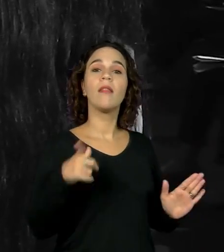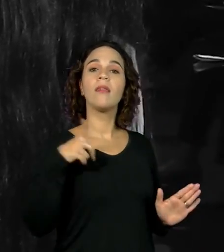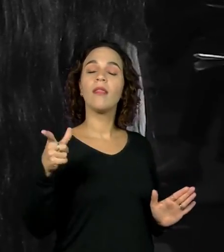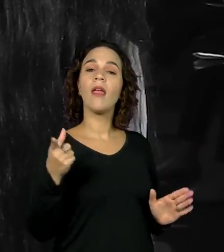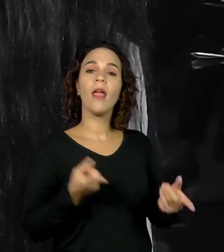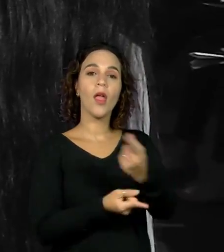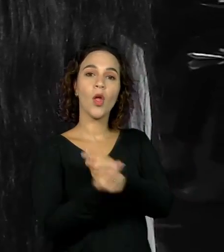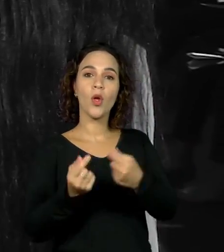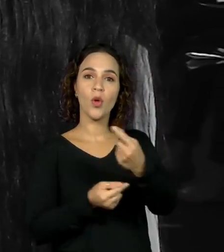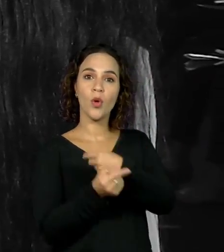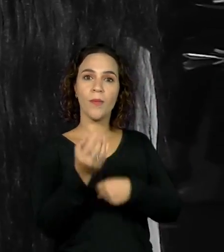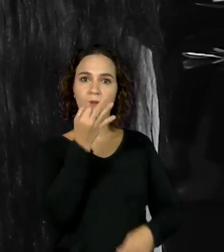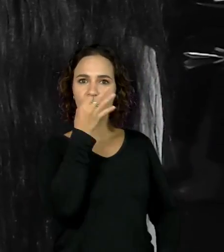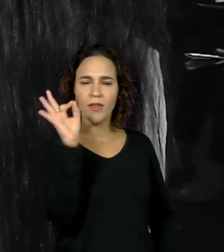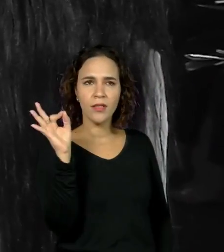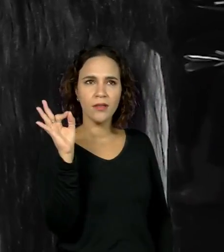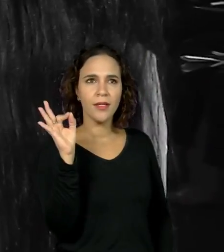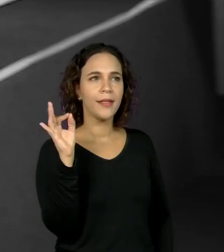francês Gabriel.